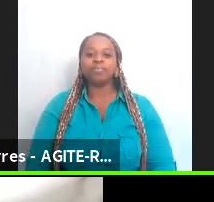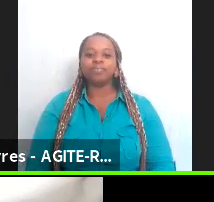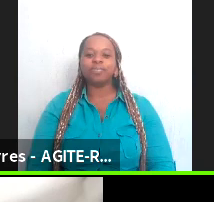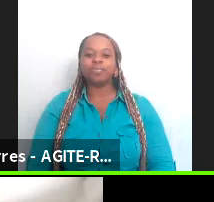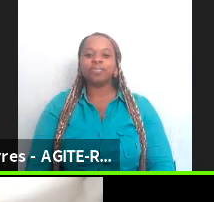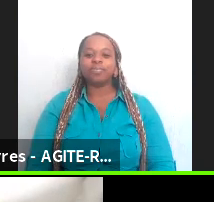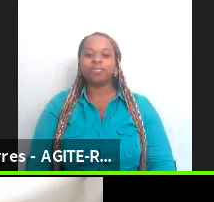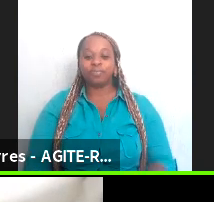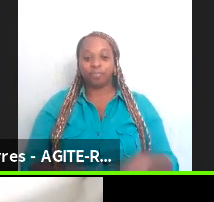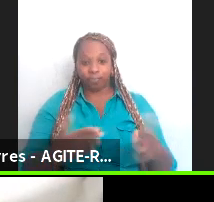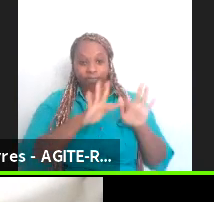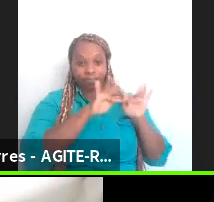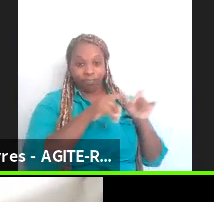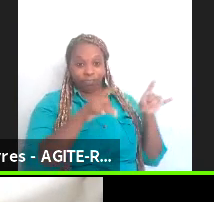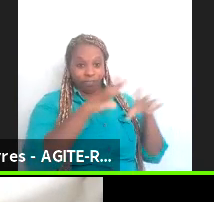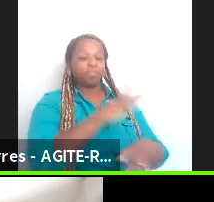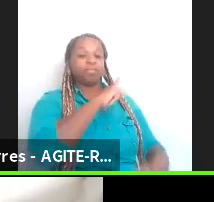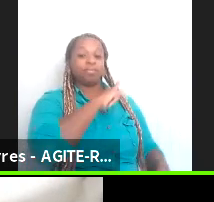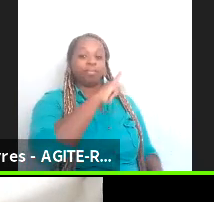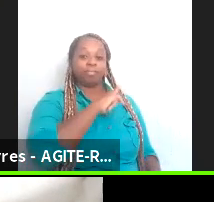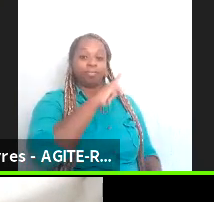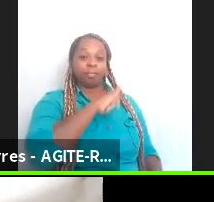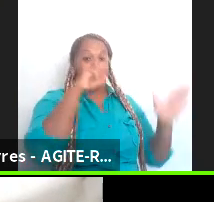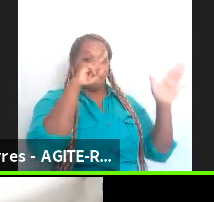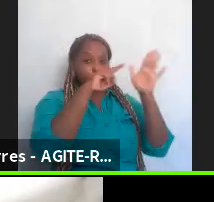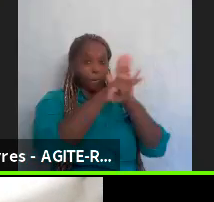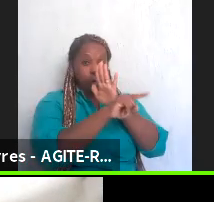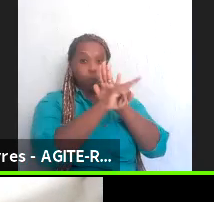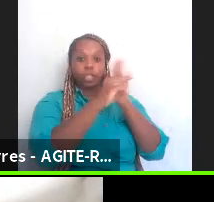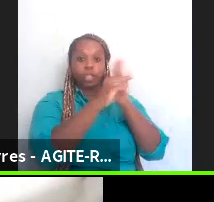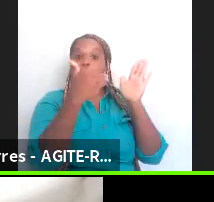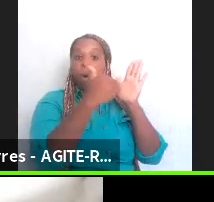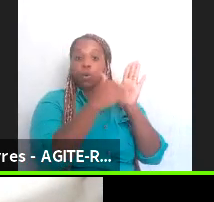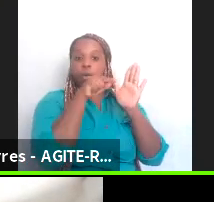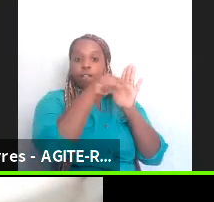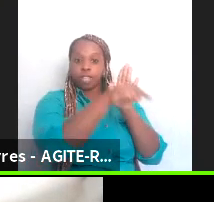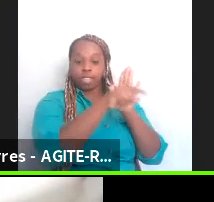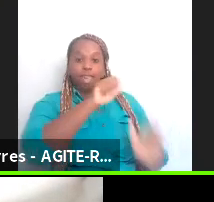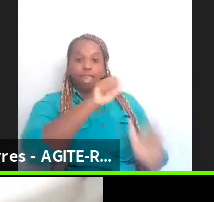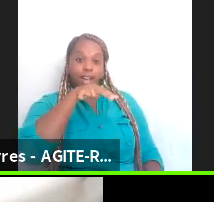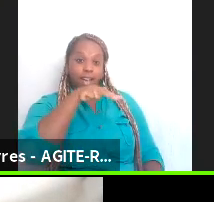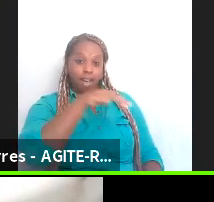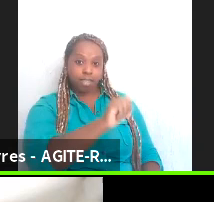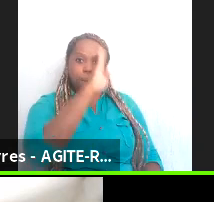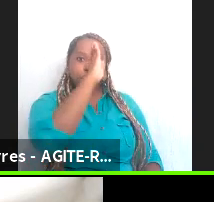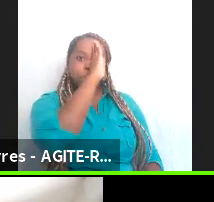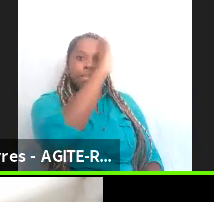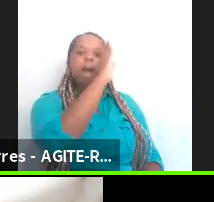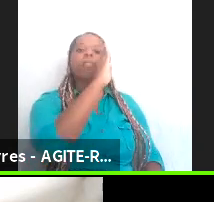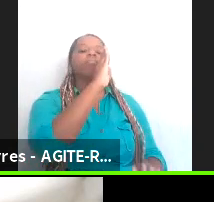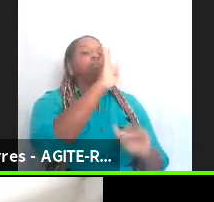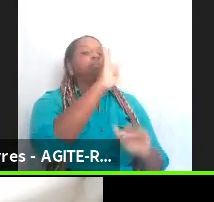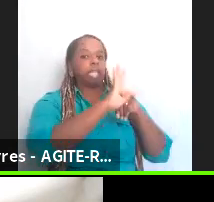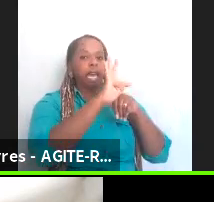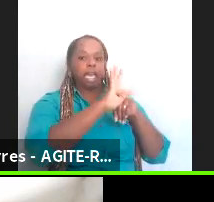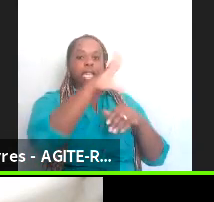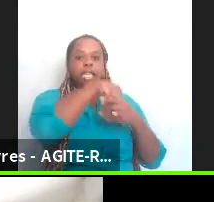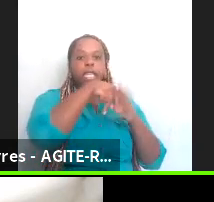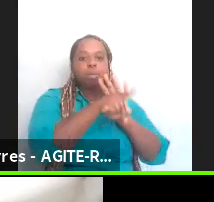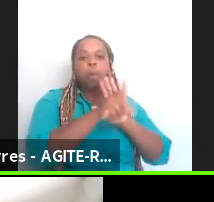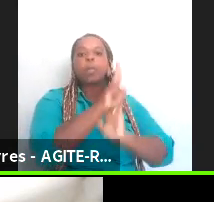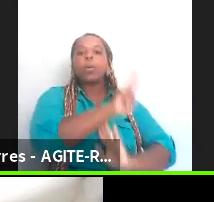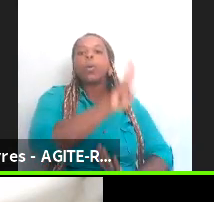E por fim, Ana, temos aqui uma última pergunta para você. Quais são as principais técnicas que você utiliza na